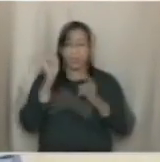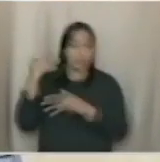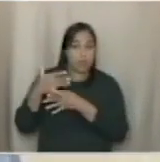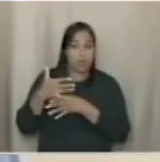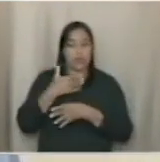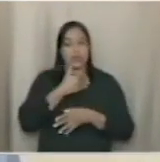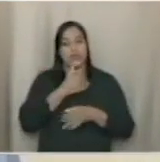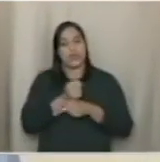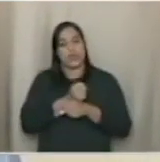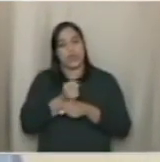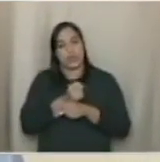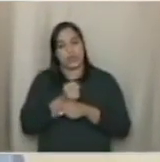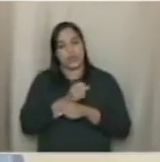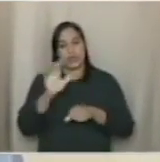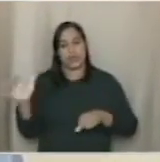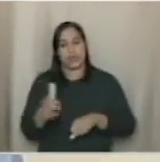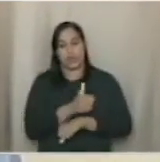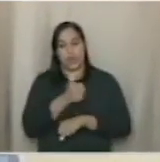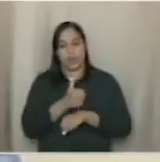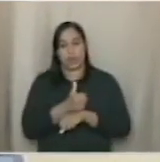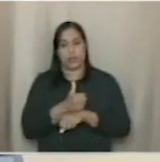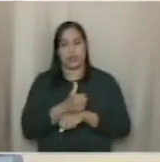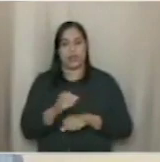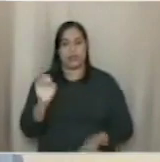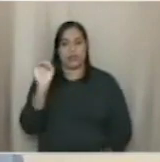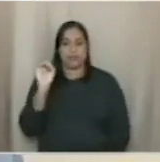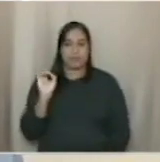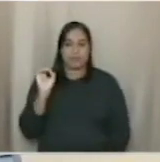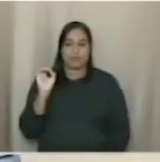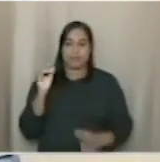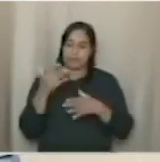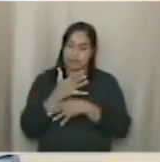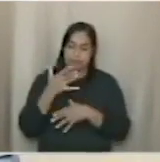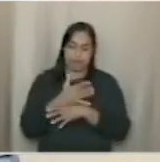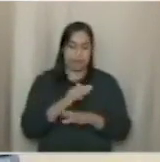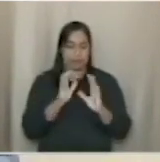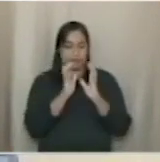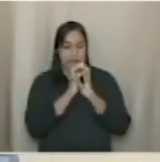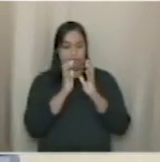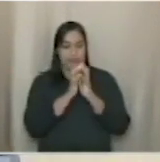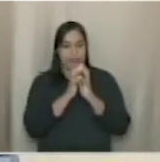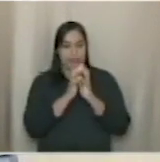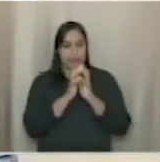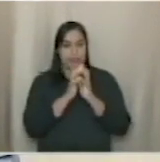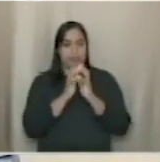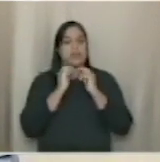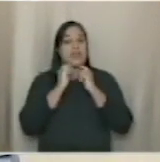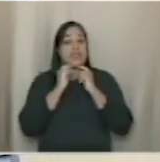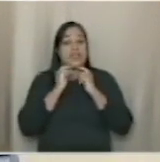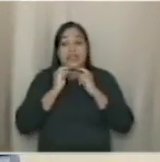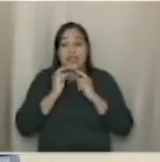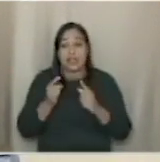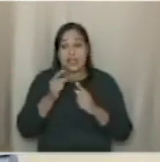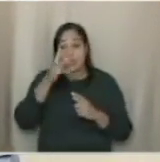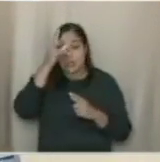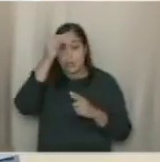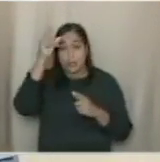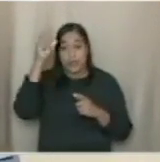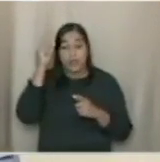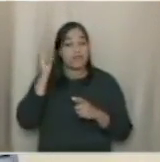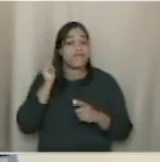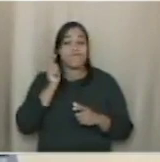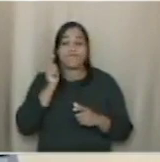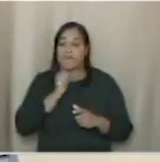anos, depois do golpe, é zero para a cidade do Recife. Ninguém e nenhum prefeito consegue